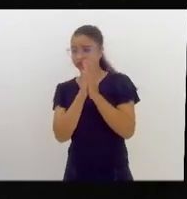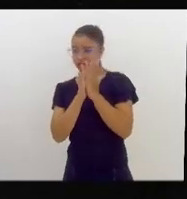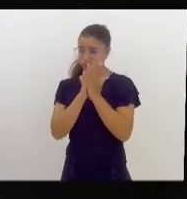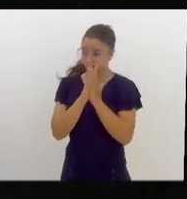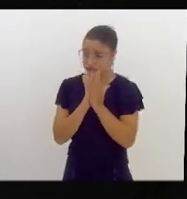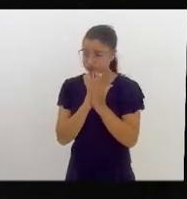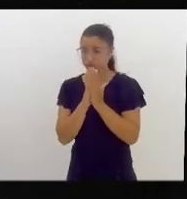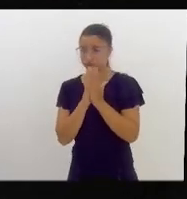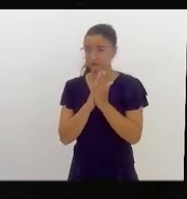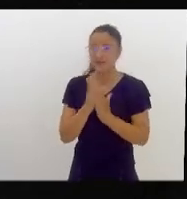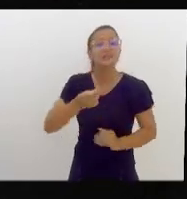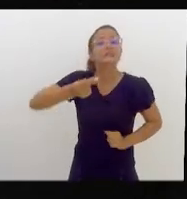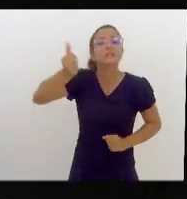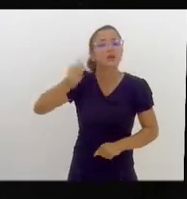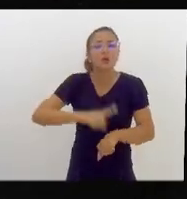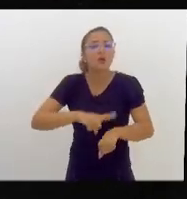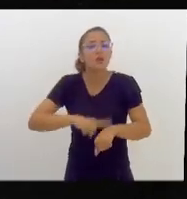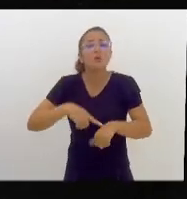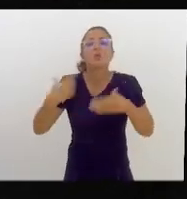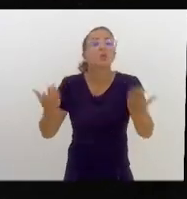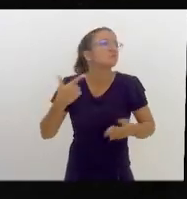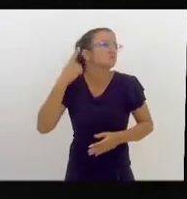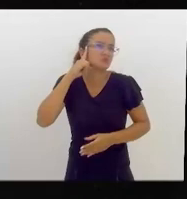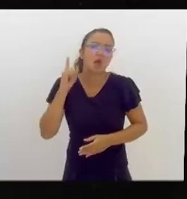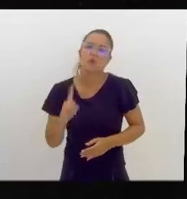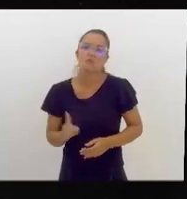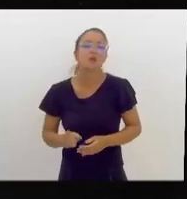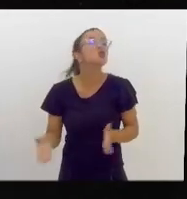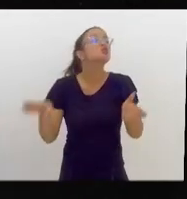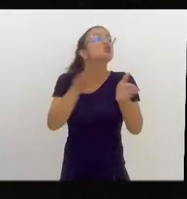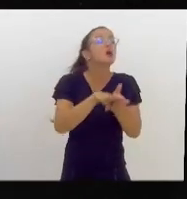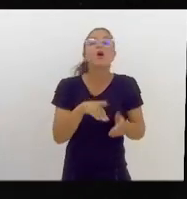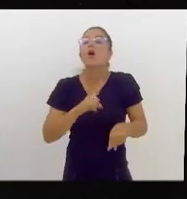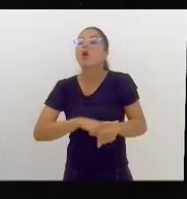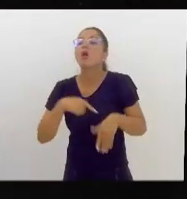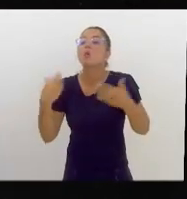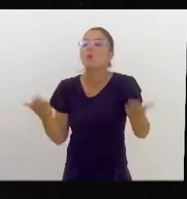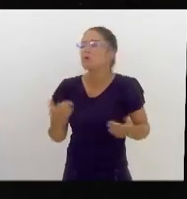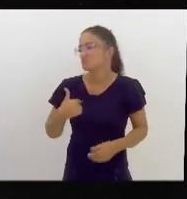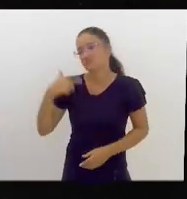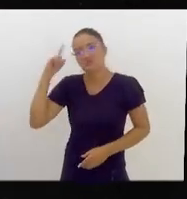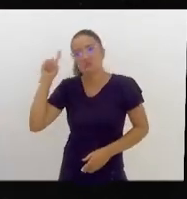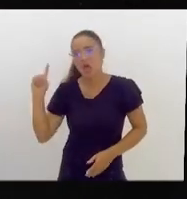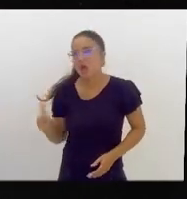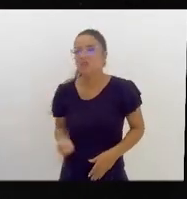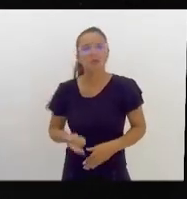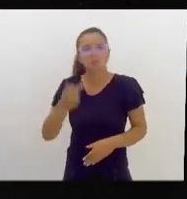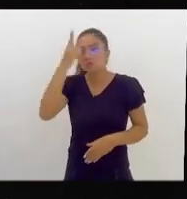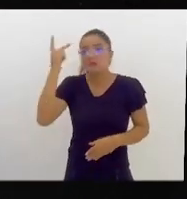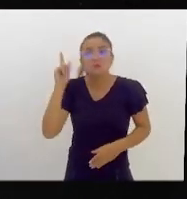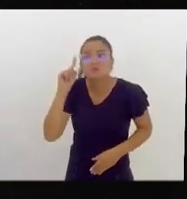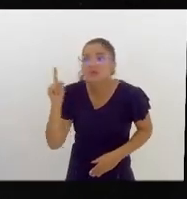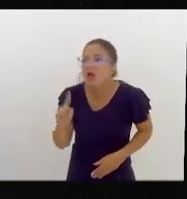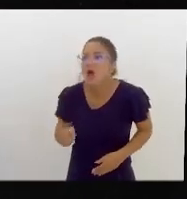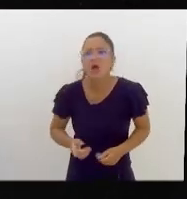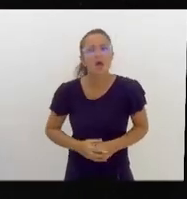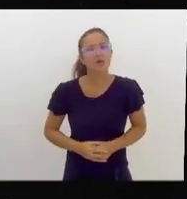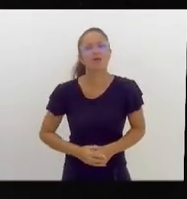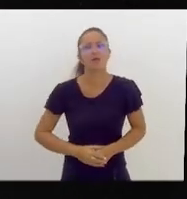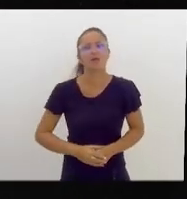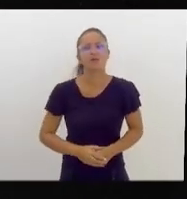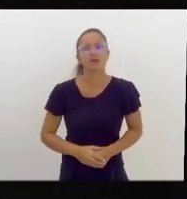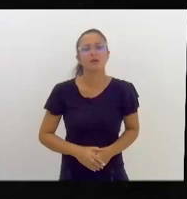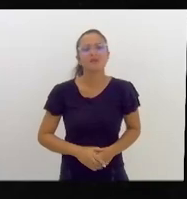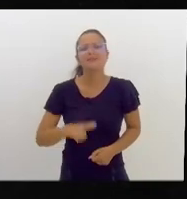composição vai sair, e ele nunca sabe também se a composição vai chegar. Porque toda hora tem um problema. Quando ela é na sinalização, é um